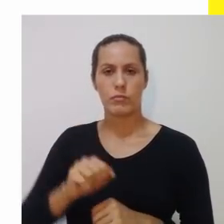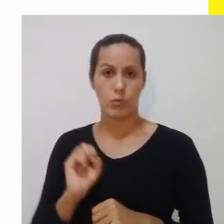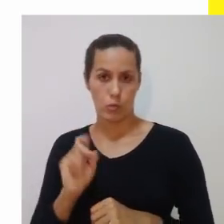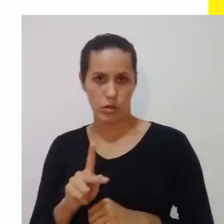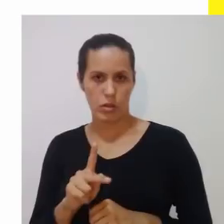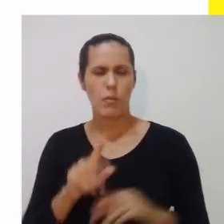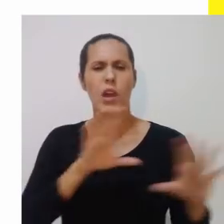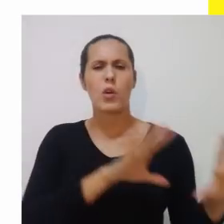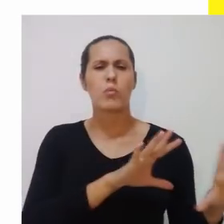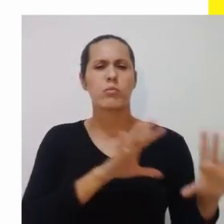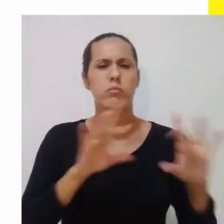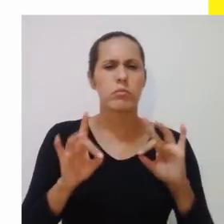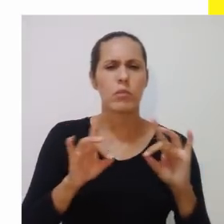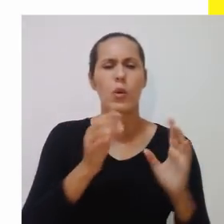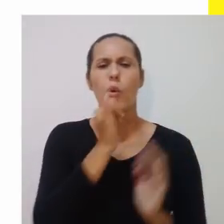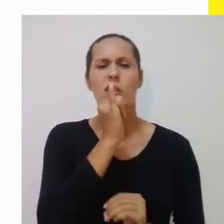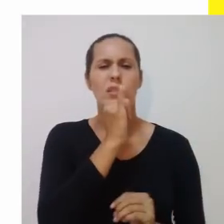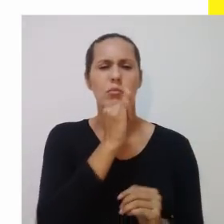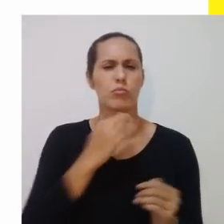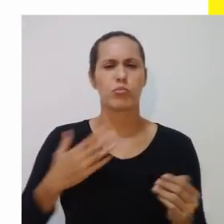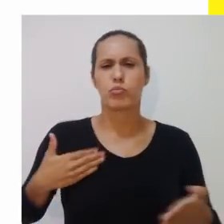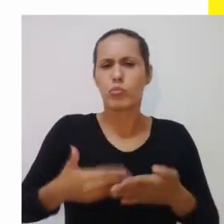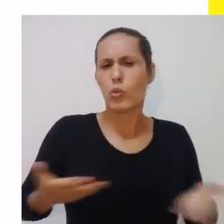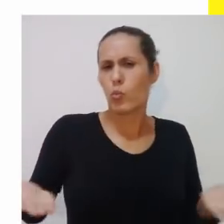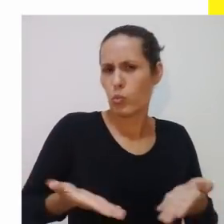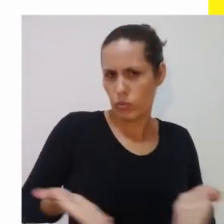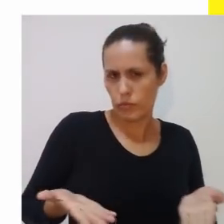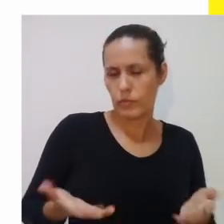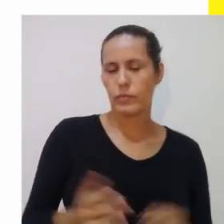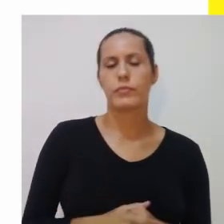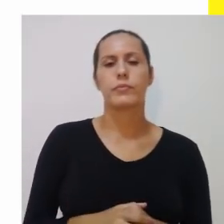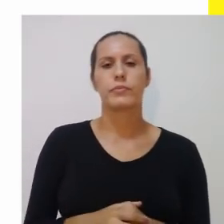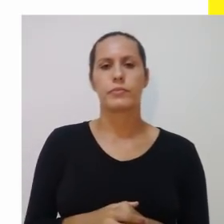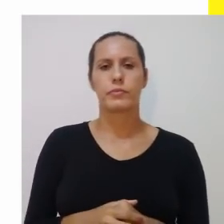ok? E eu peguei aí um exemplo atual.